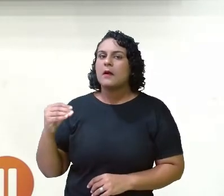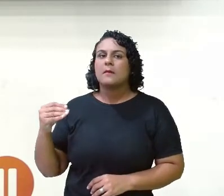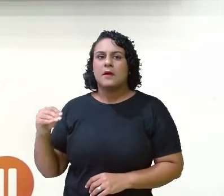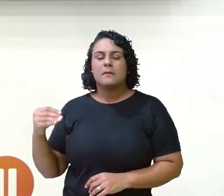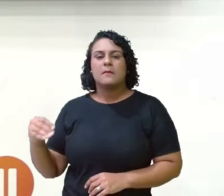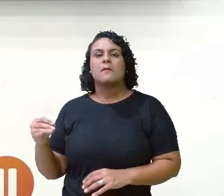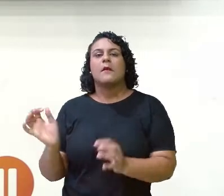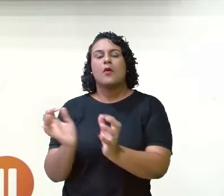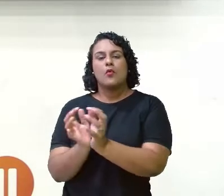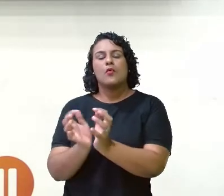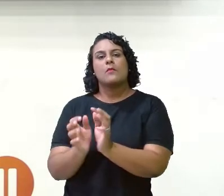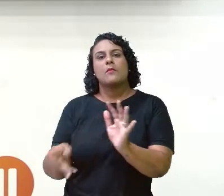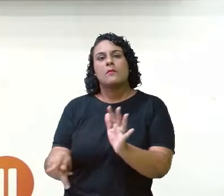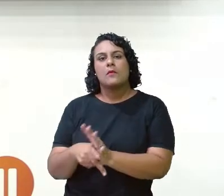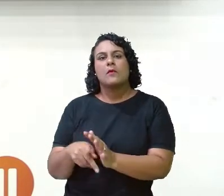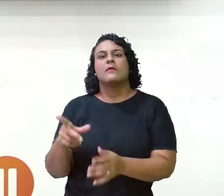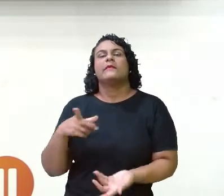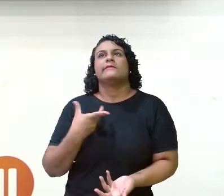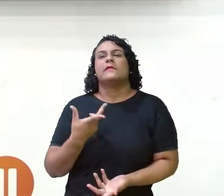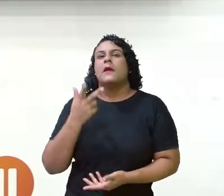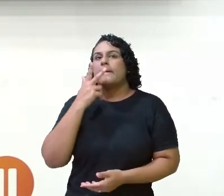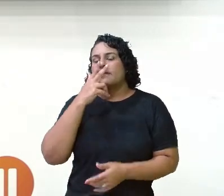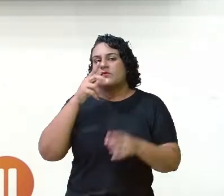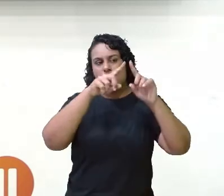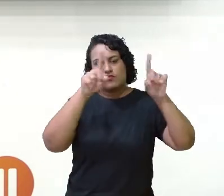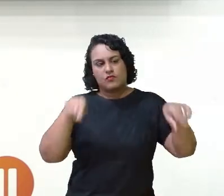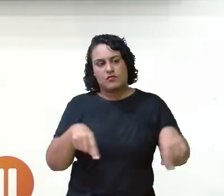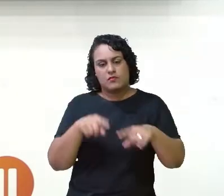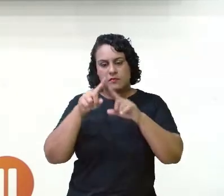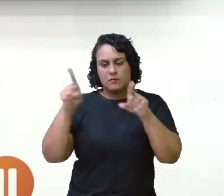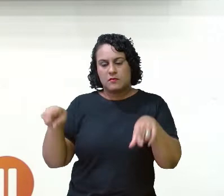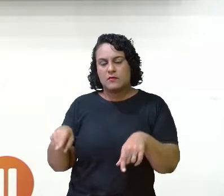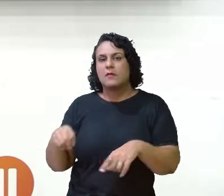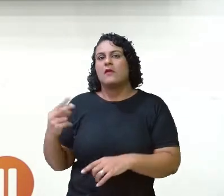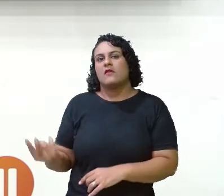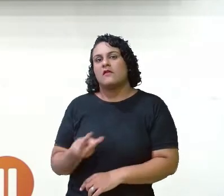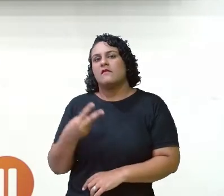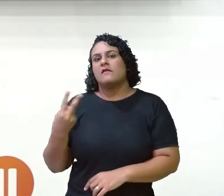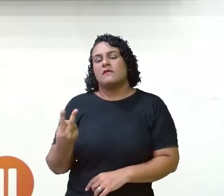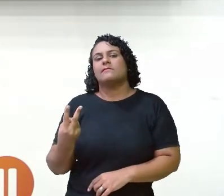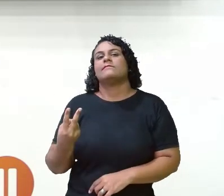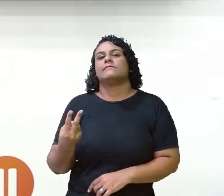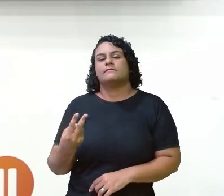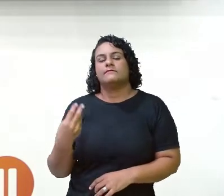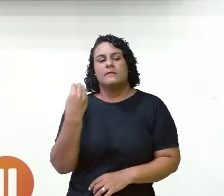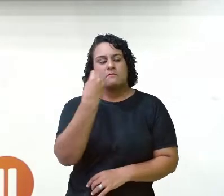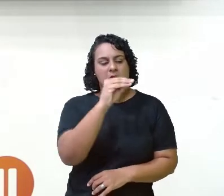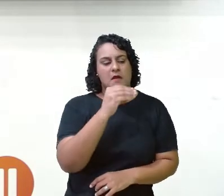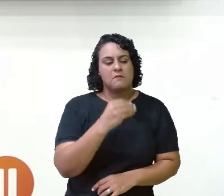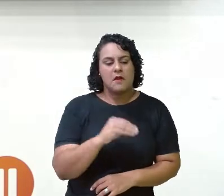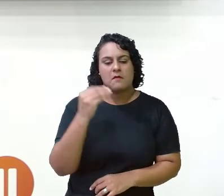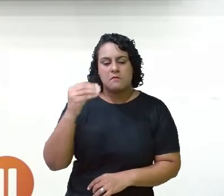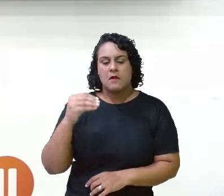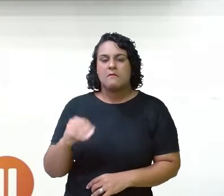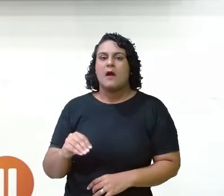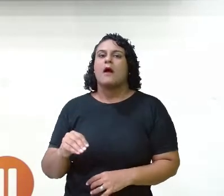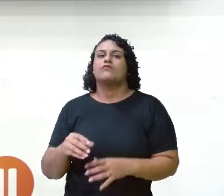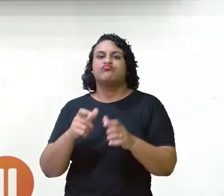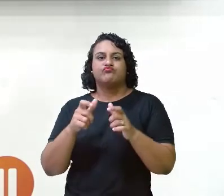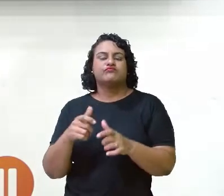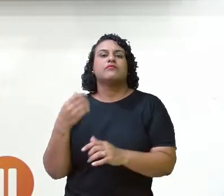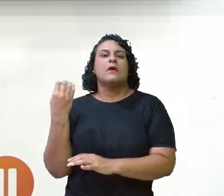seus grupos. É como se eu tivesse um quadro de valor e lugar e dando valores a cada algarismo